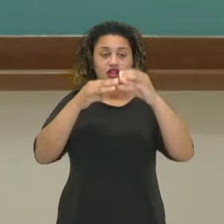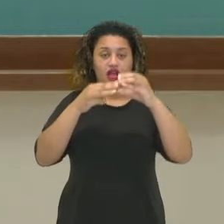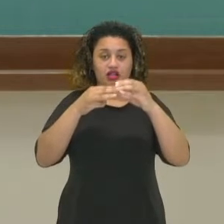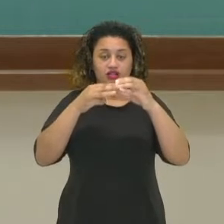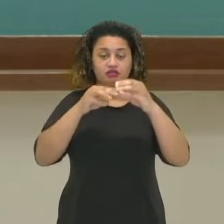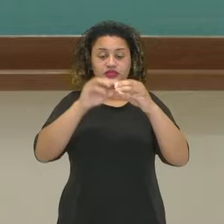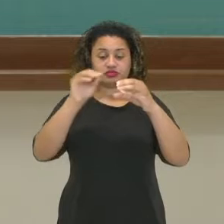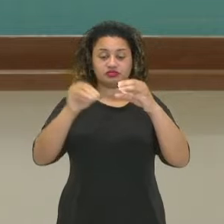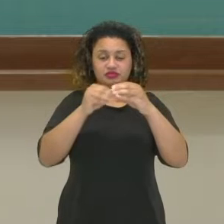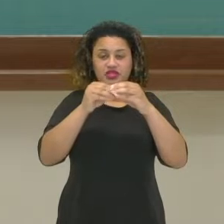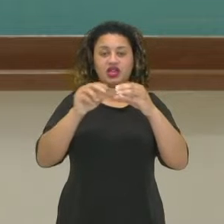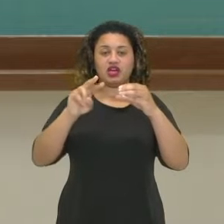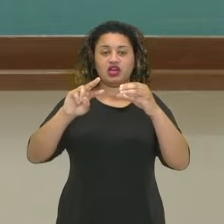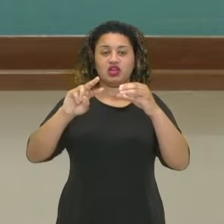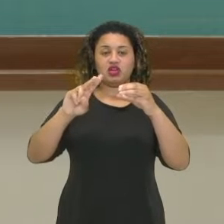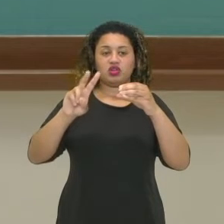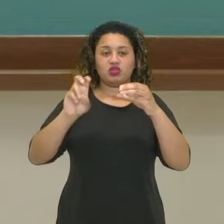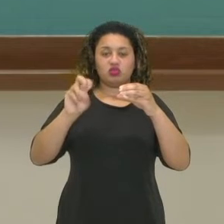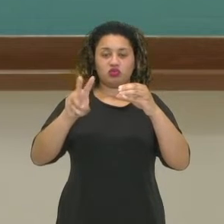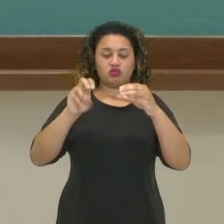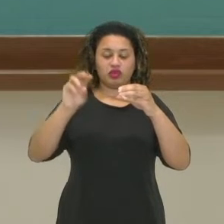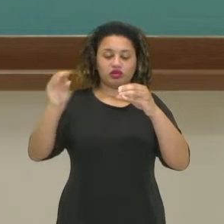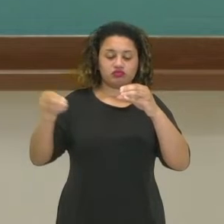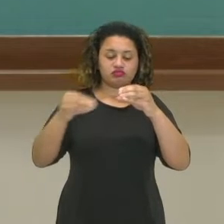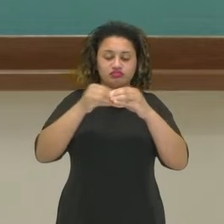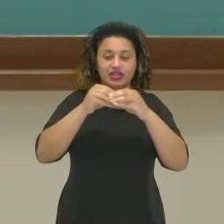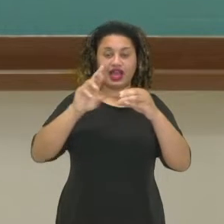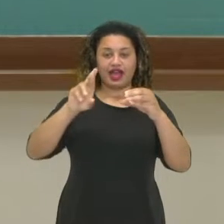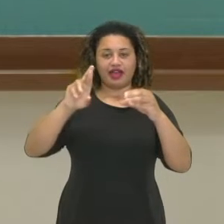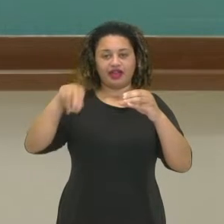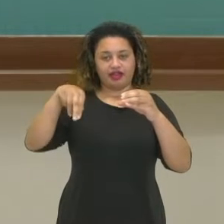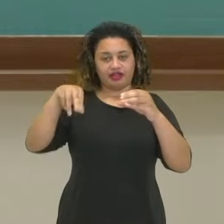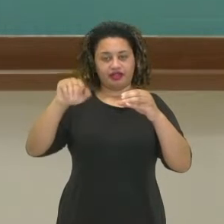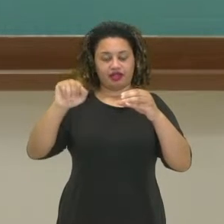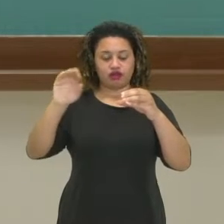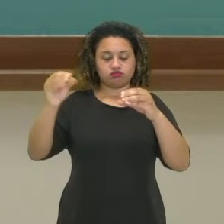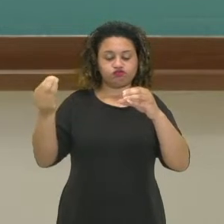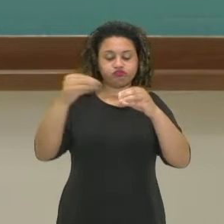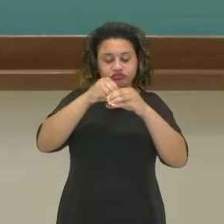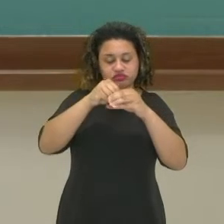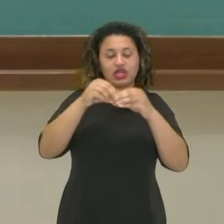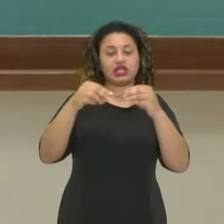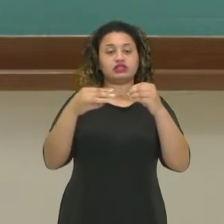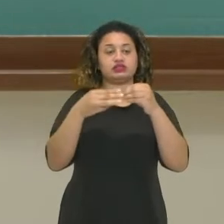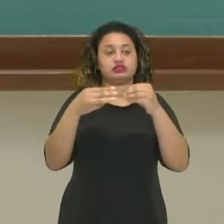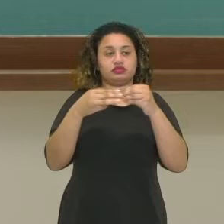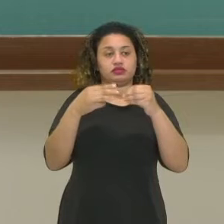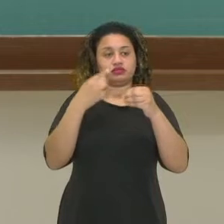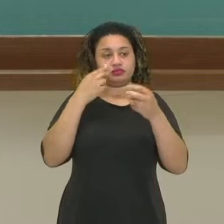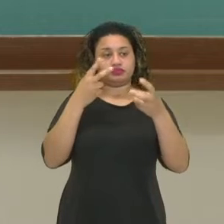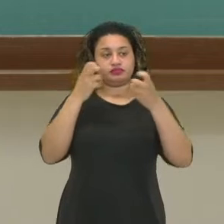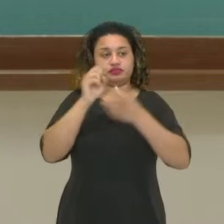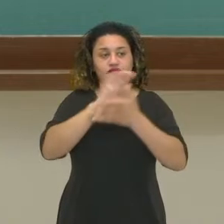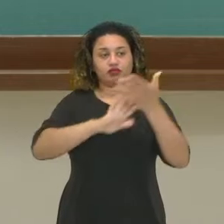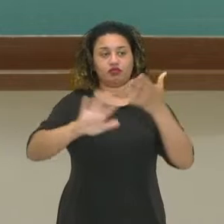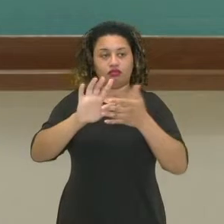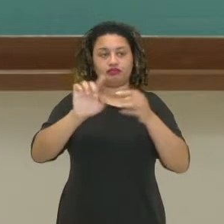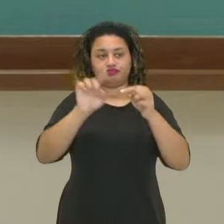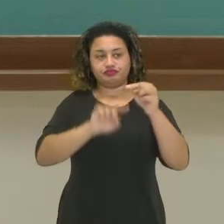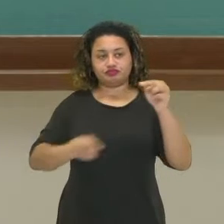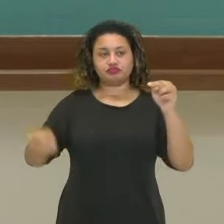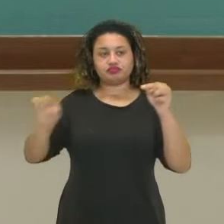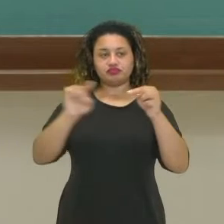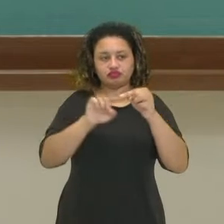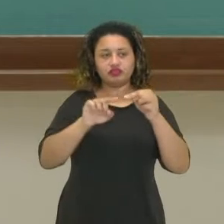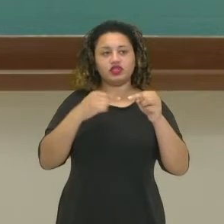genético do vírus, que é o RNA, ele entra dentro da nossa célula. Então, olha aqui na imagem. O HIV